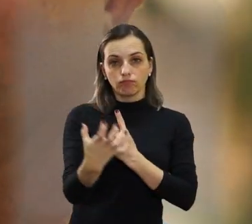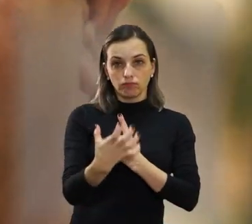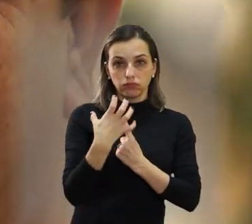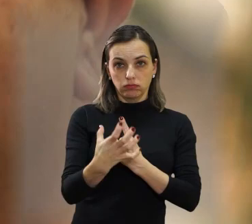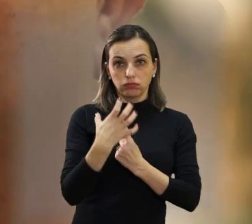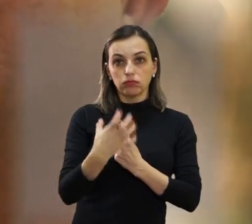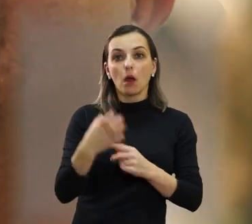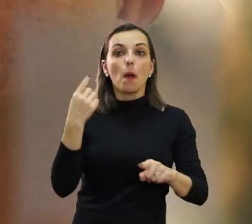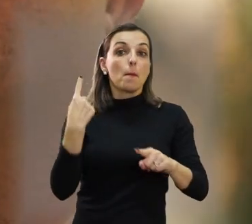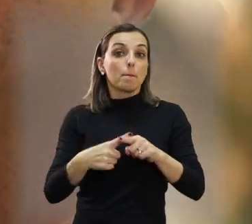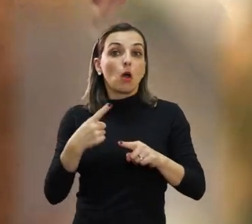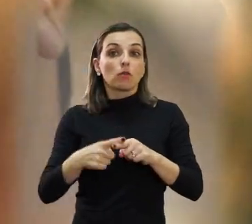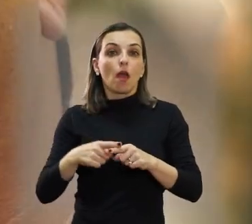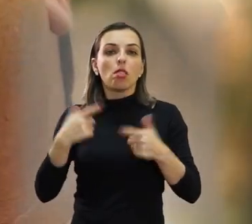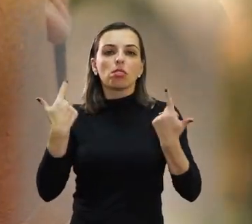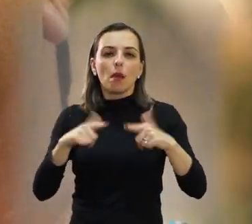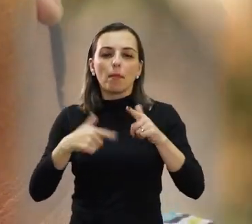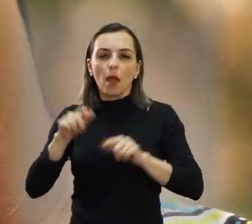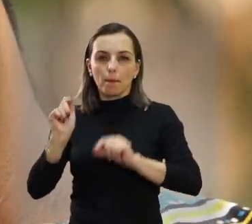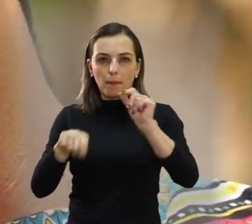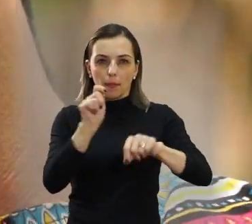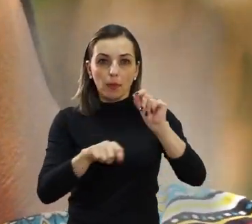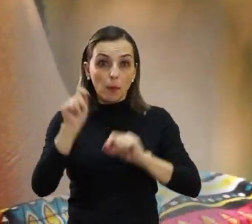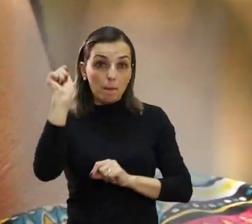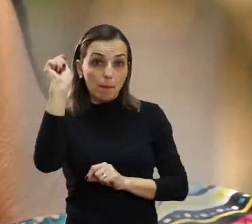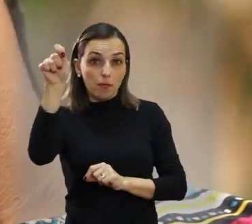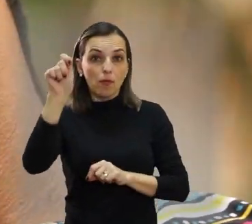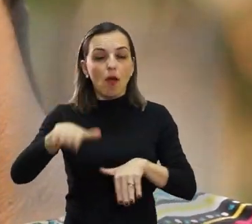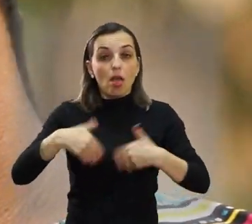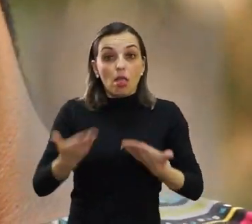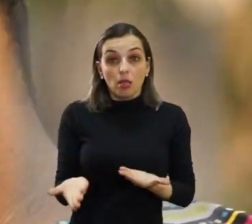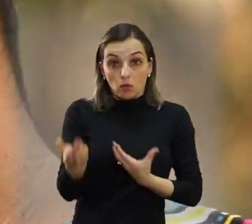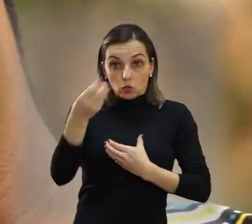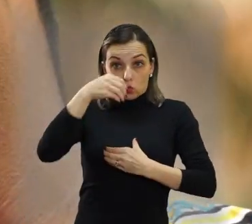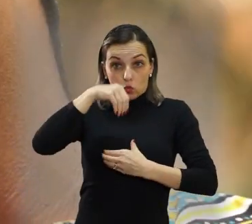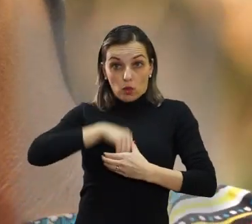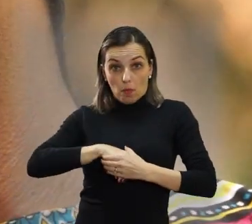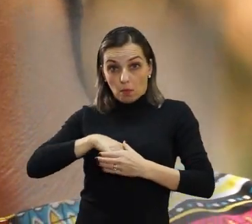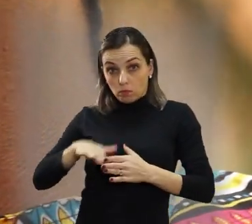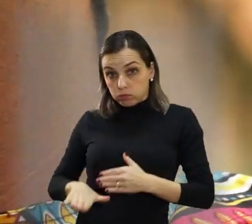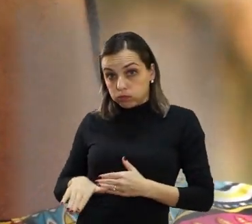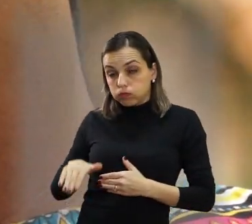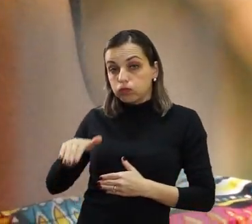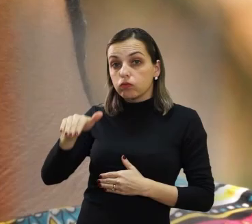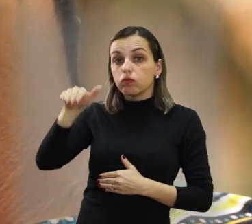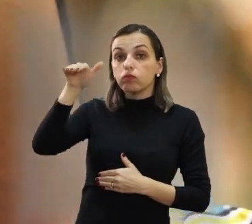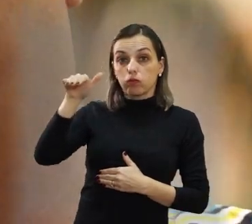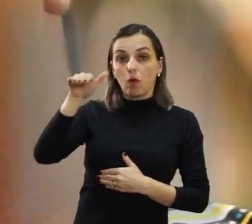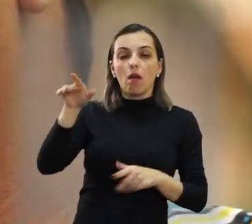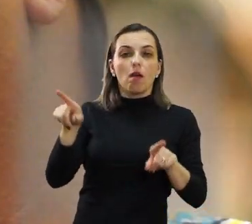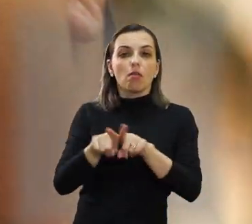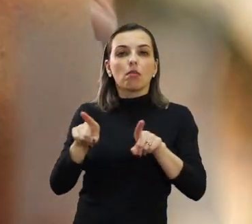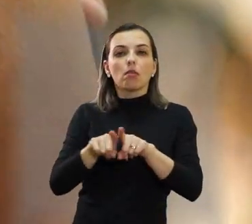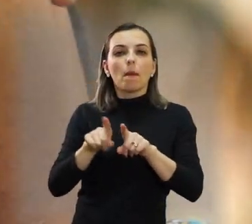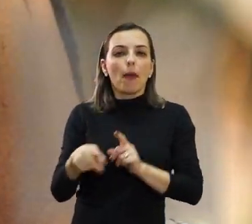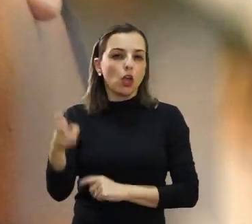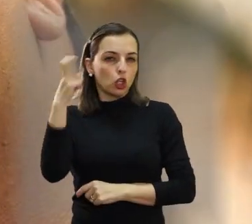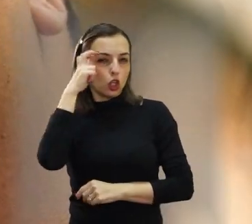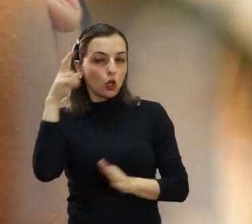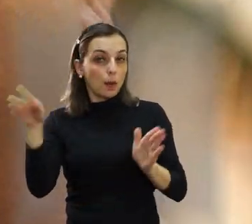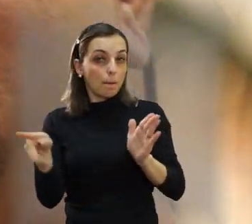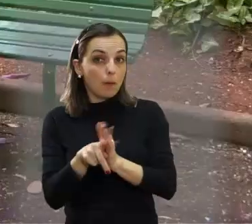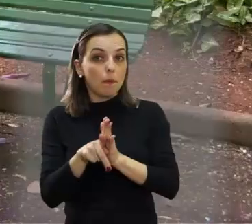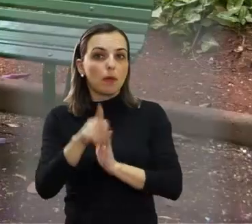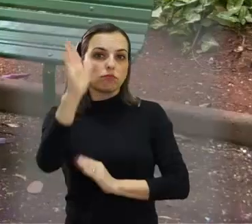ser baterista, e isso já vi comigo ao longo, desde muito pequeno, ouvindo ele tocar e